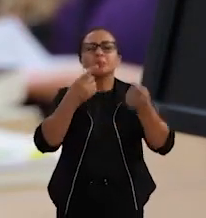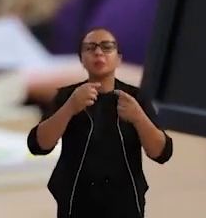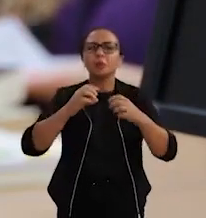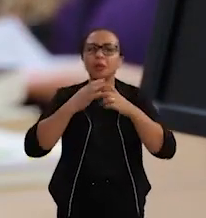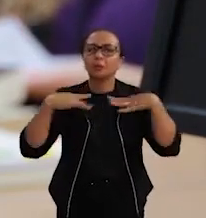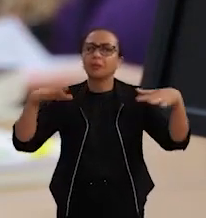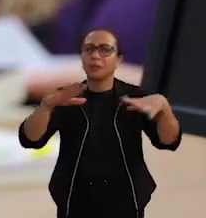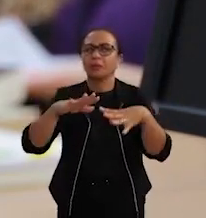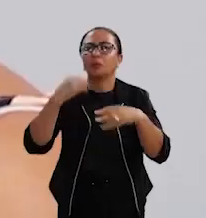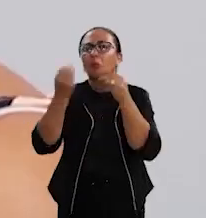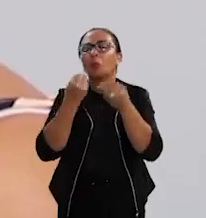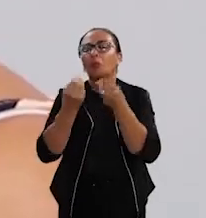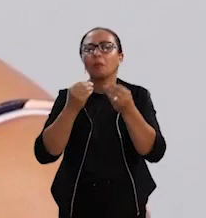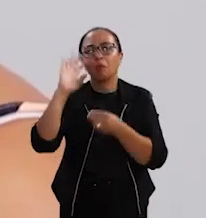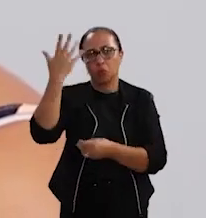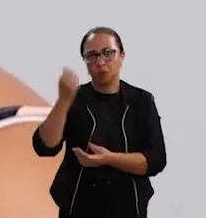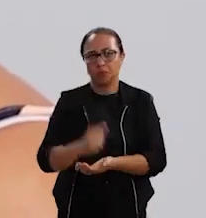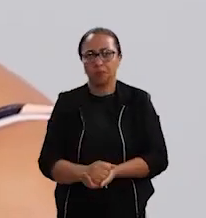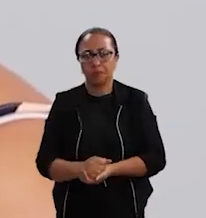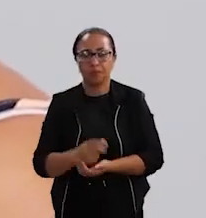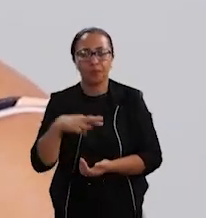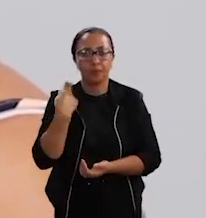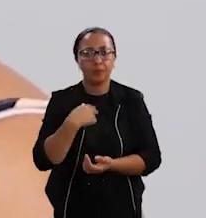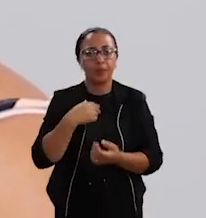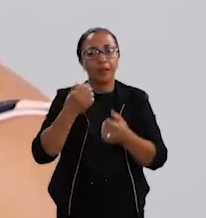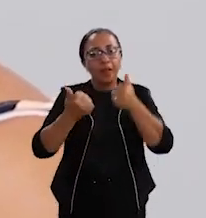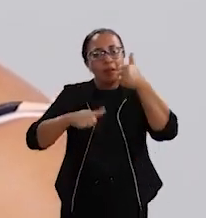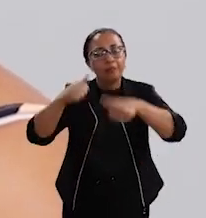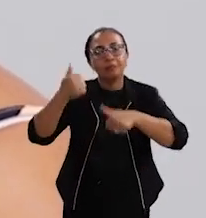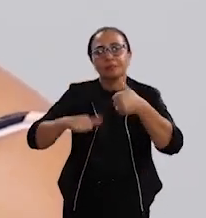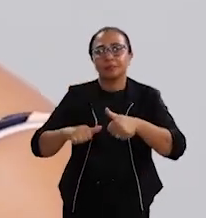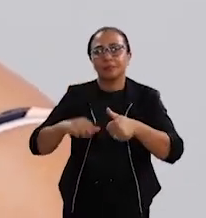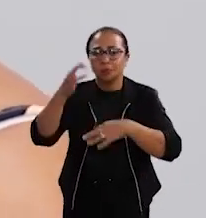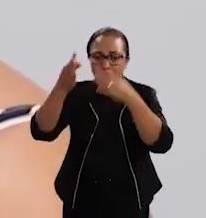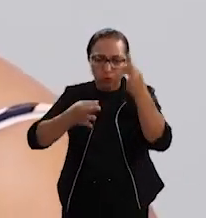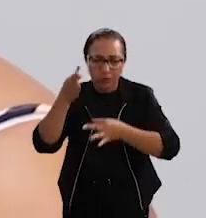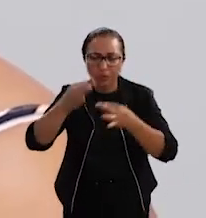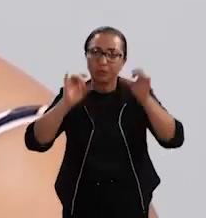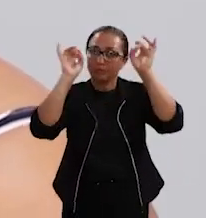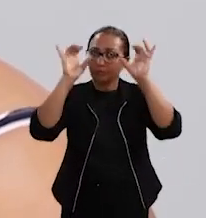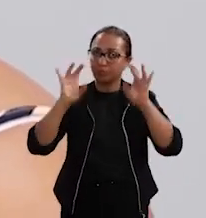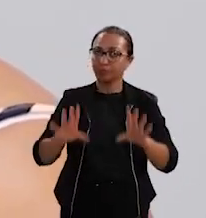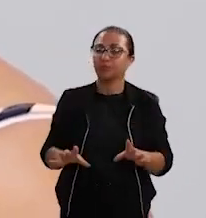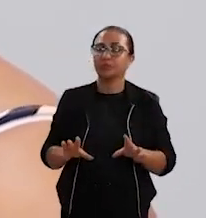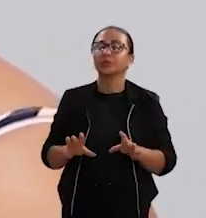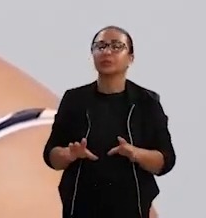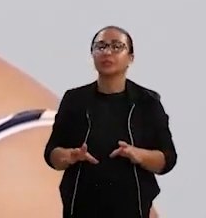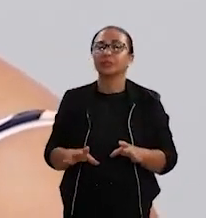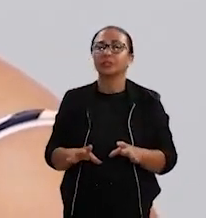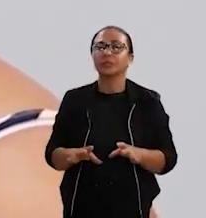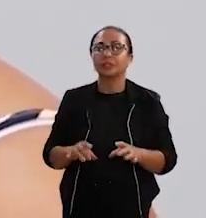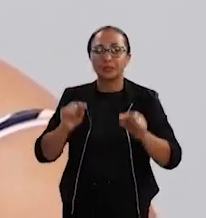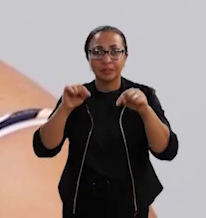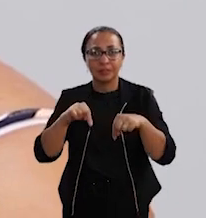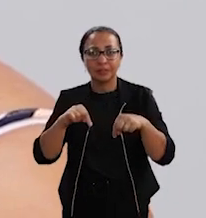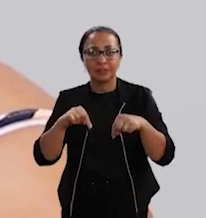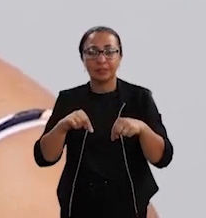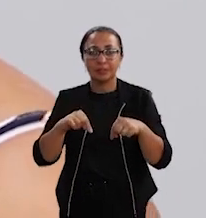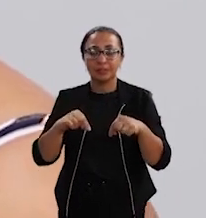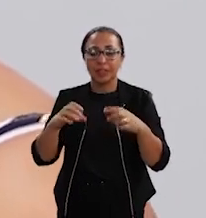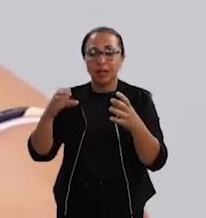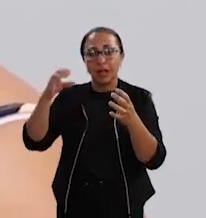será no pós-pandemia. A gente quer avaliar a questão dos juizados especiais